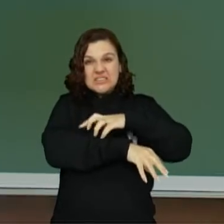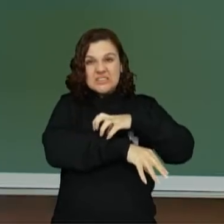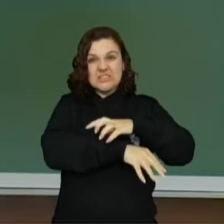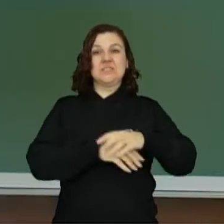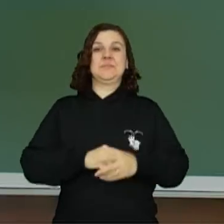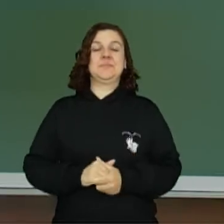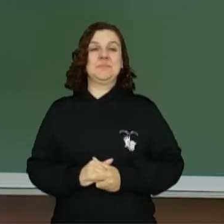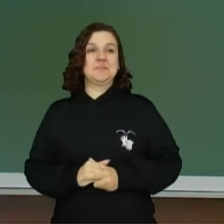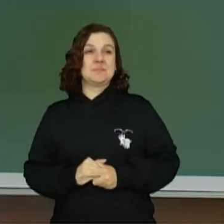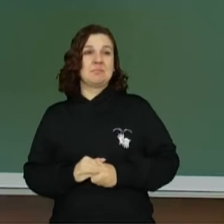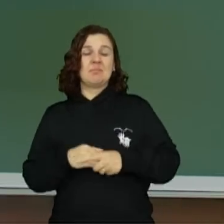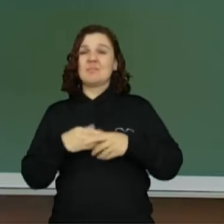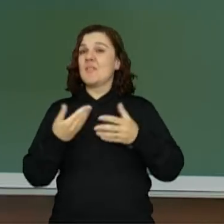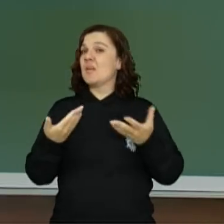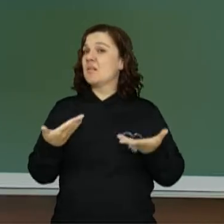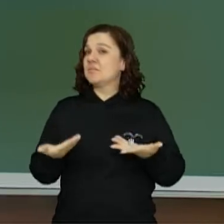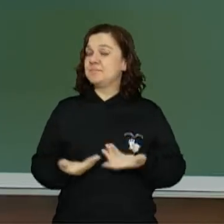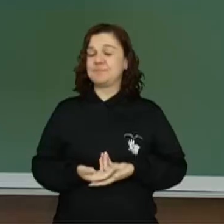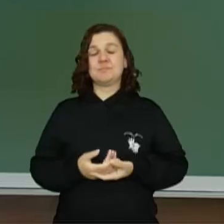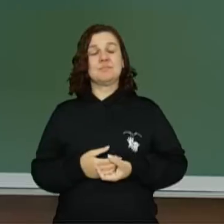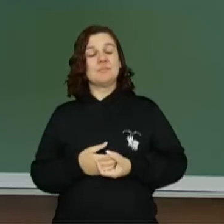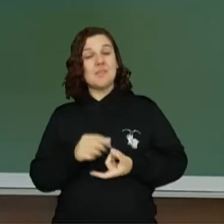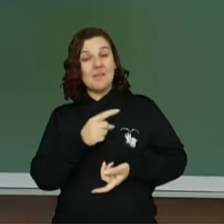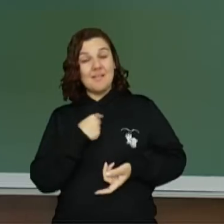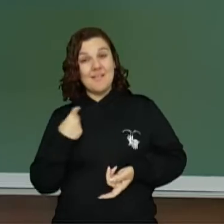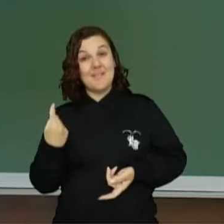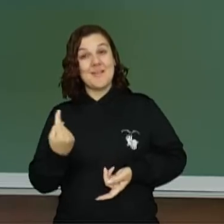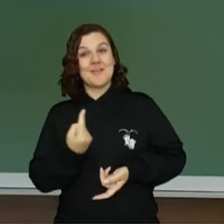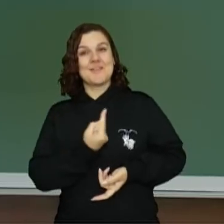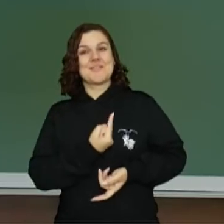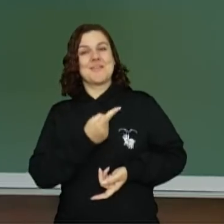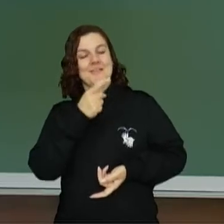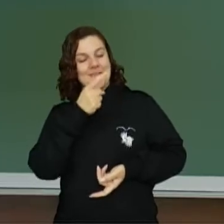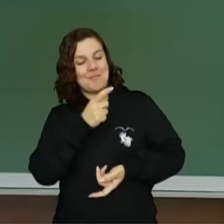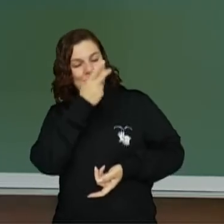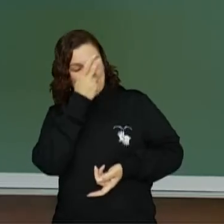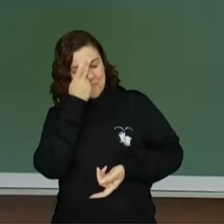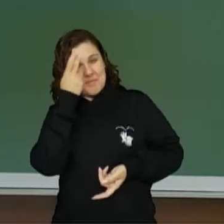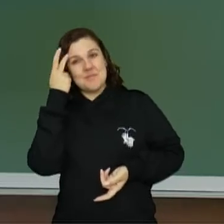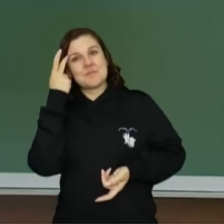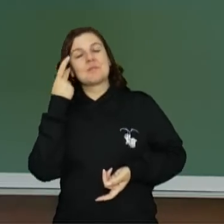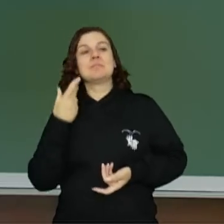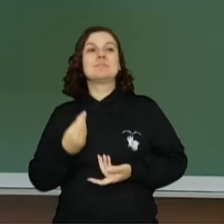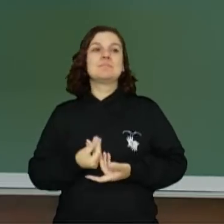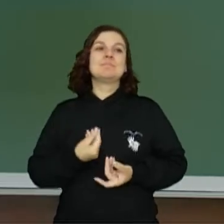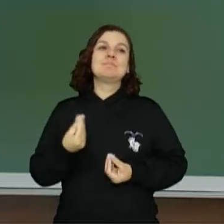áspero, que nós somos pessoas